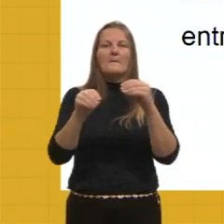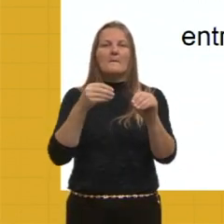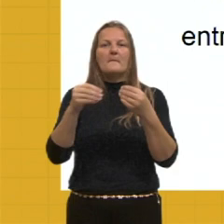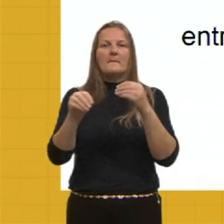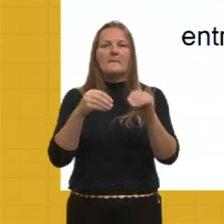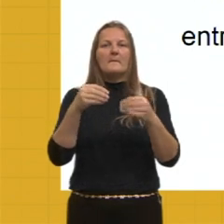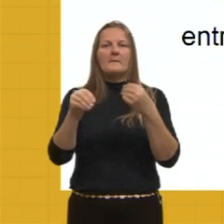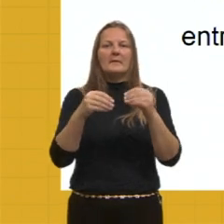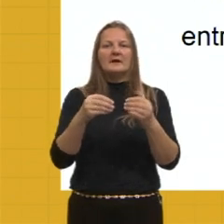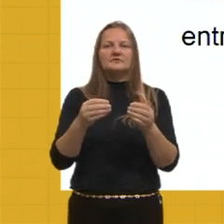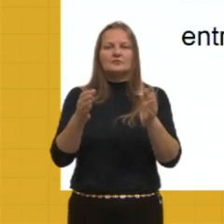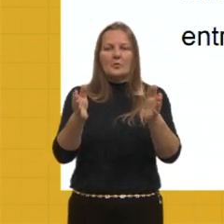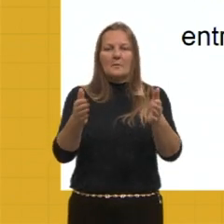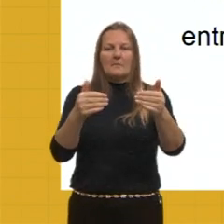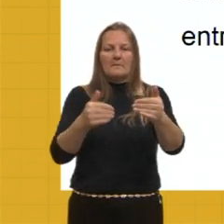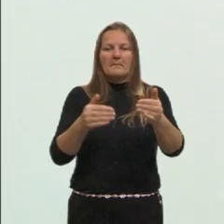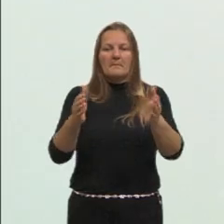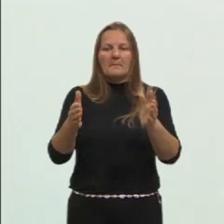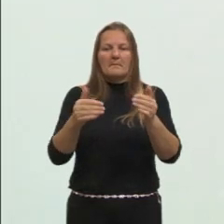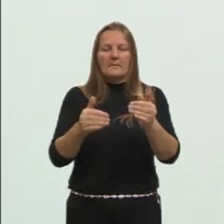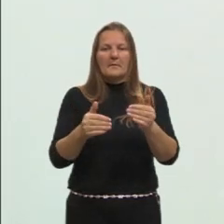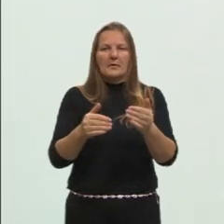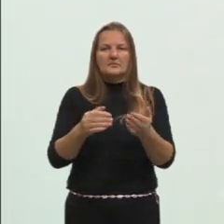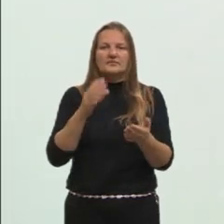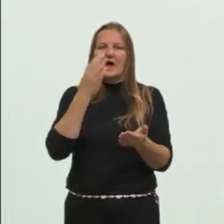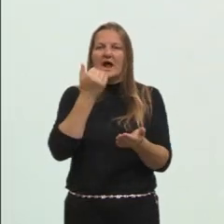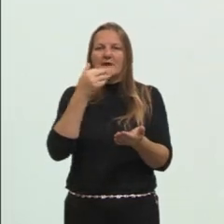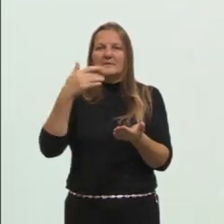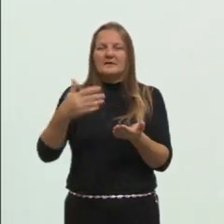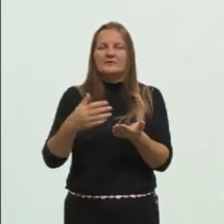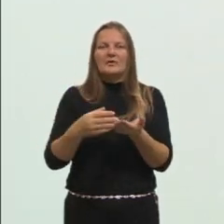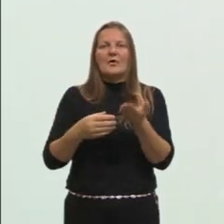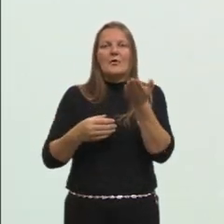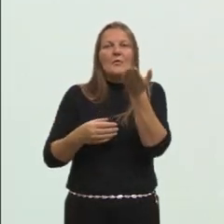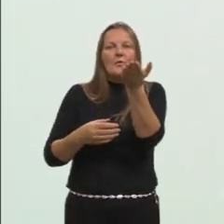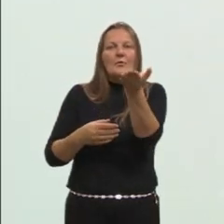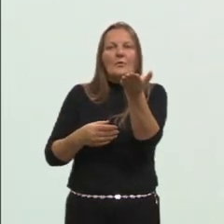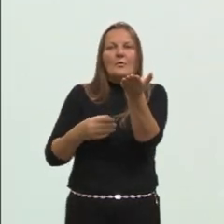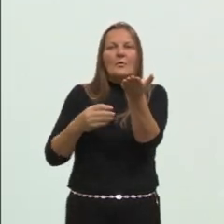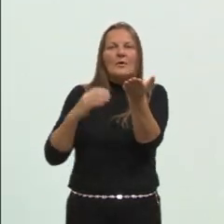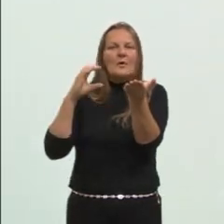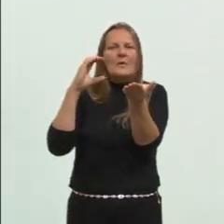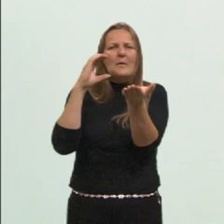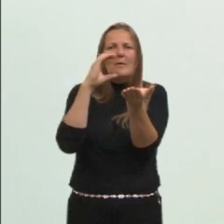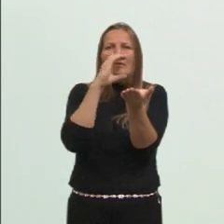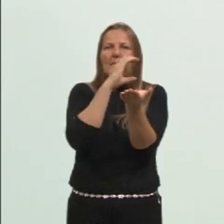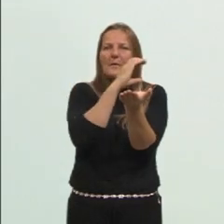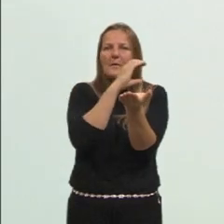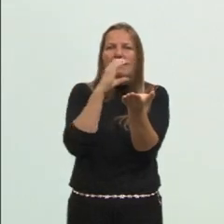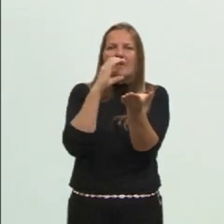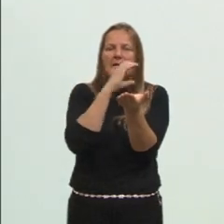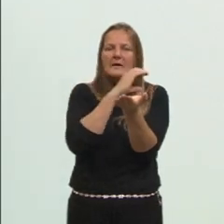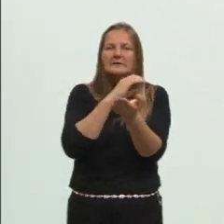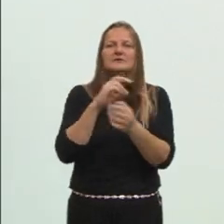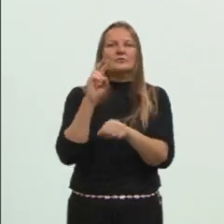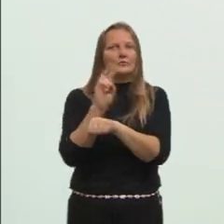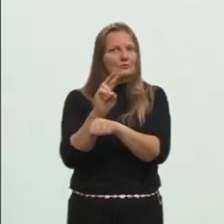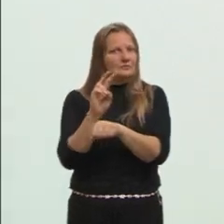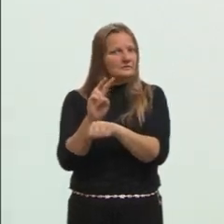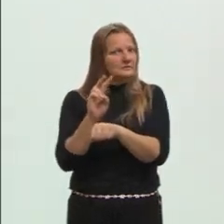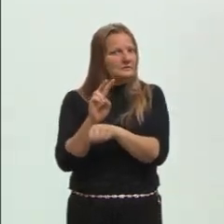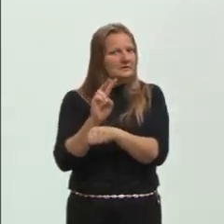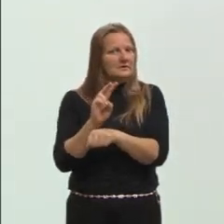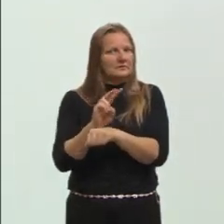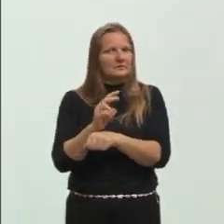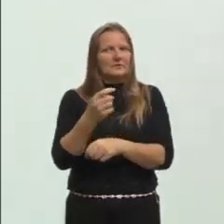aqueles potes né que a gente usa para armazenar alimentos evitar armazenar alimentos nesses potes que contém o bisfenol né que são